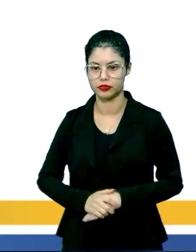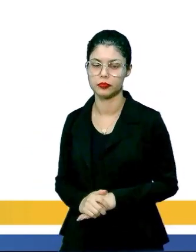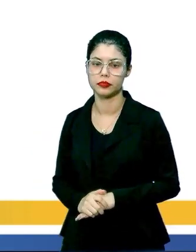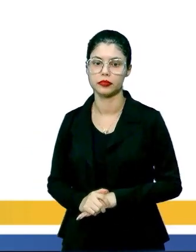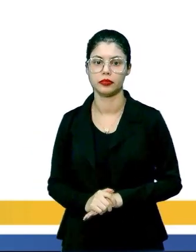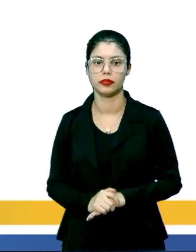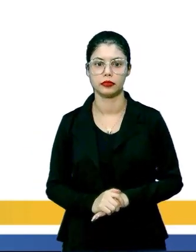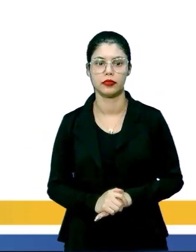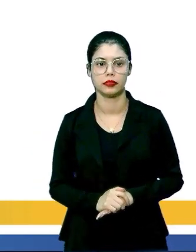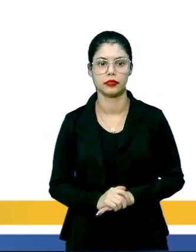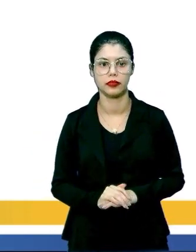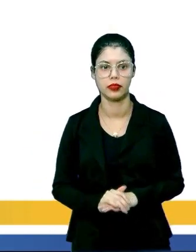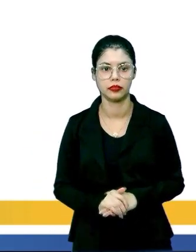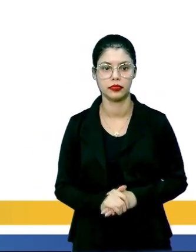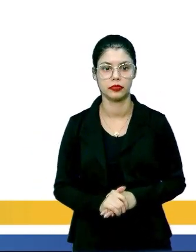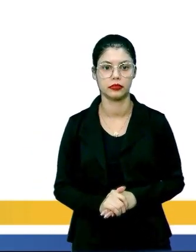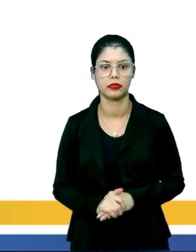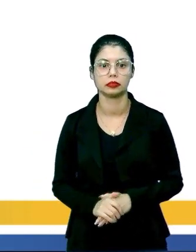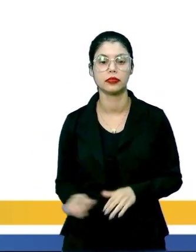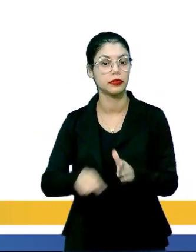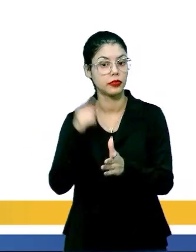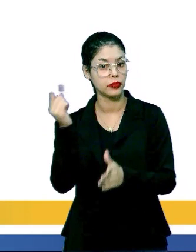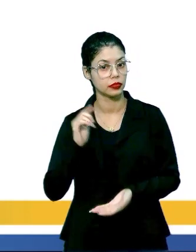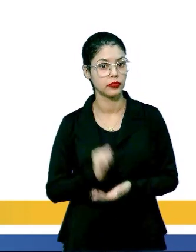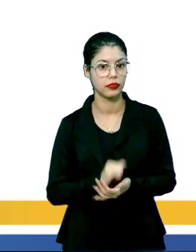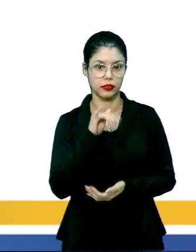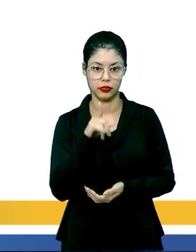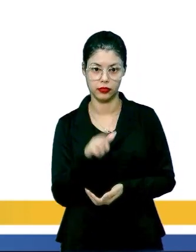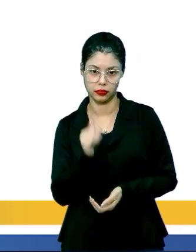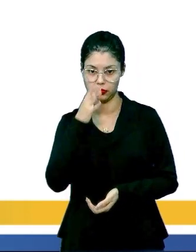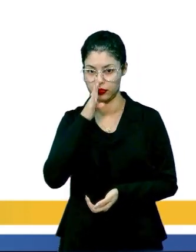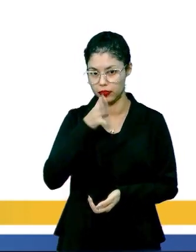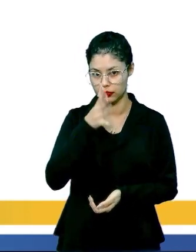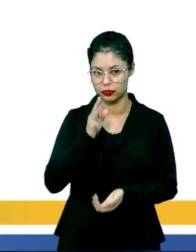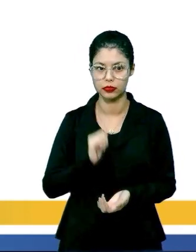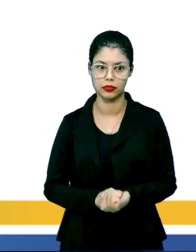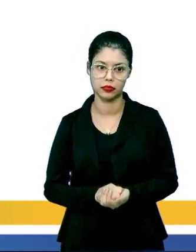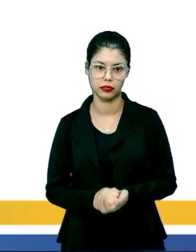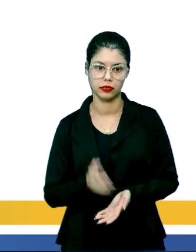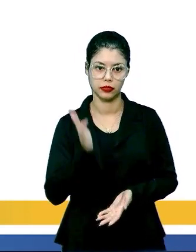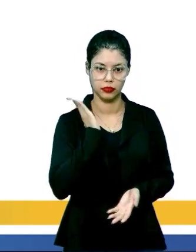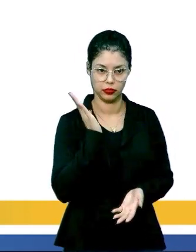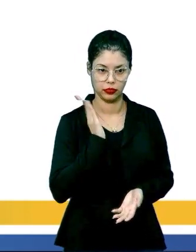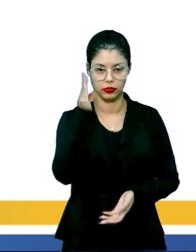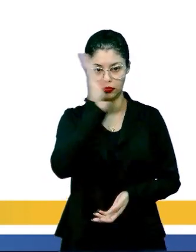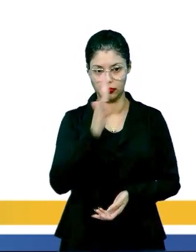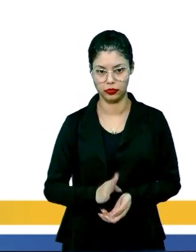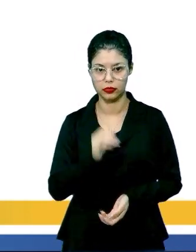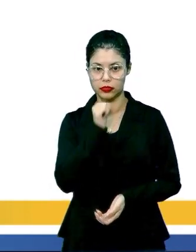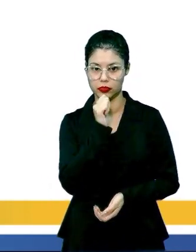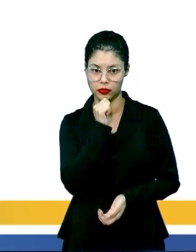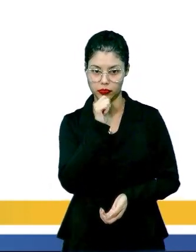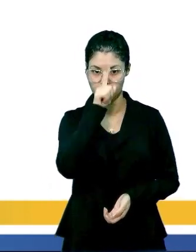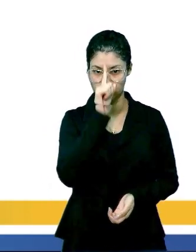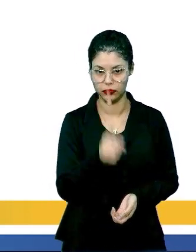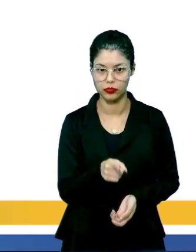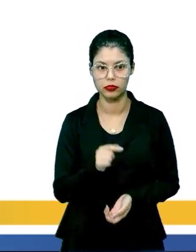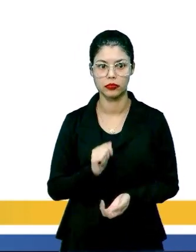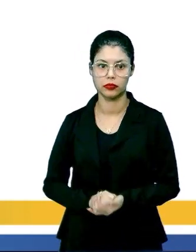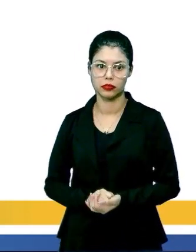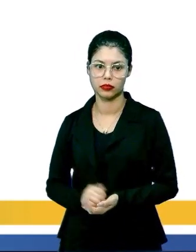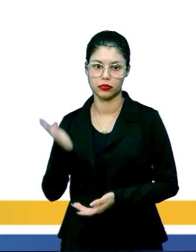realidade brasileira. Ou letra E, a primeira idealiza a crítica que a elite brasileira fazia ao